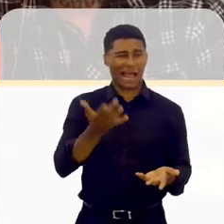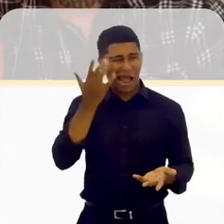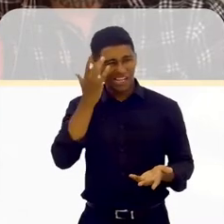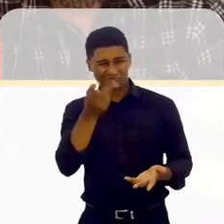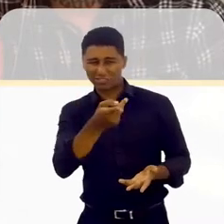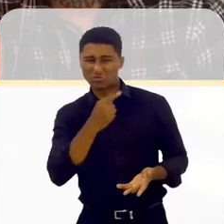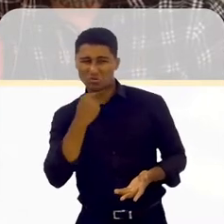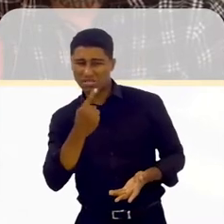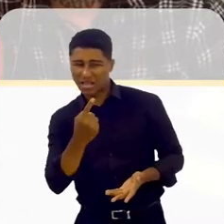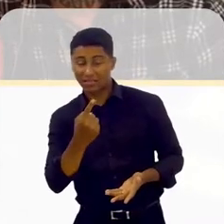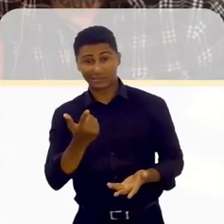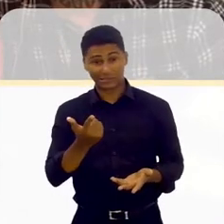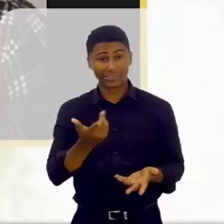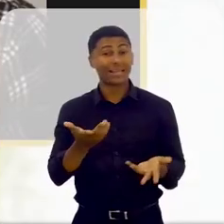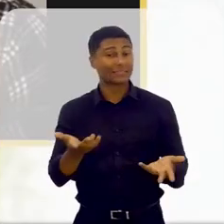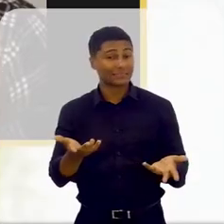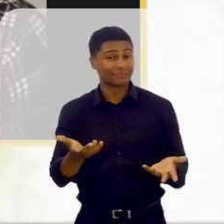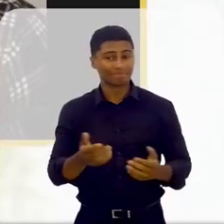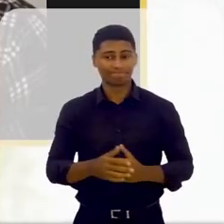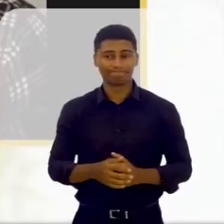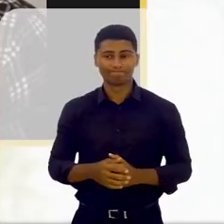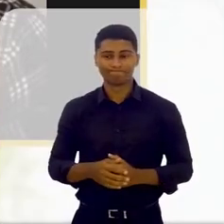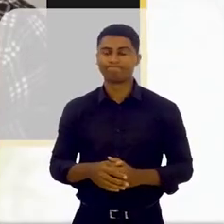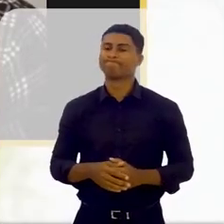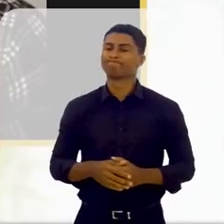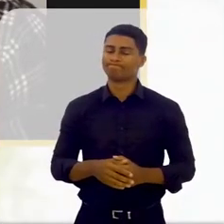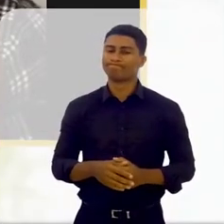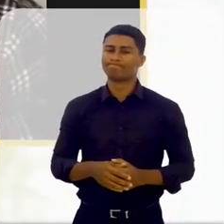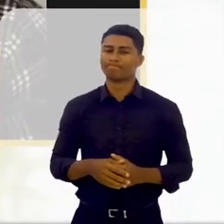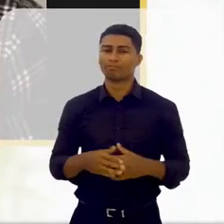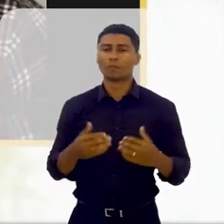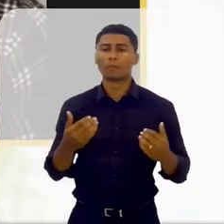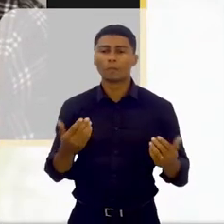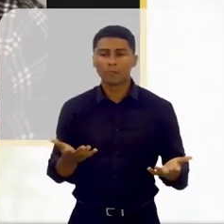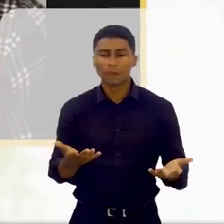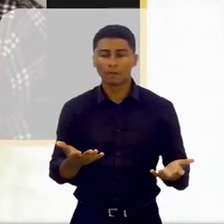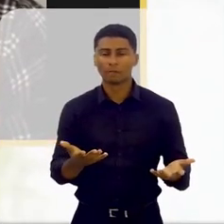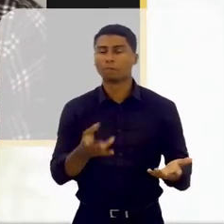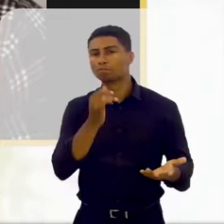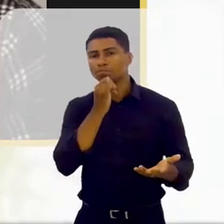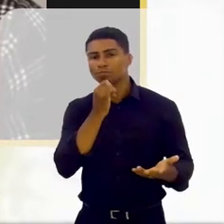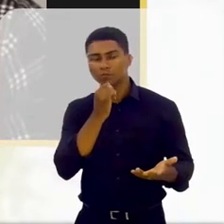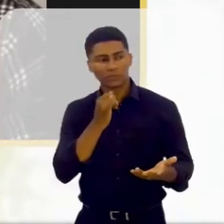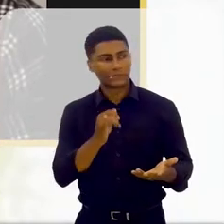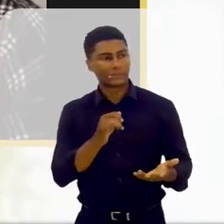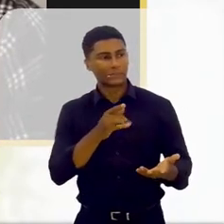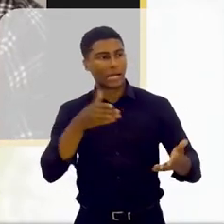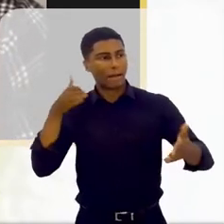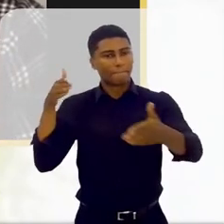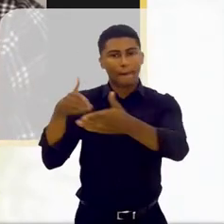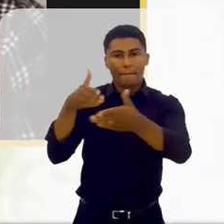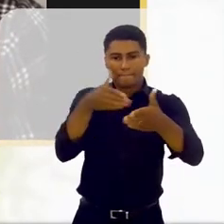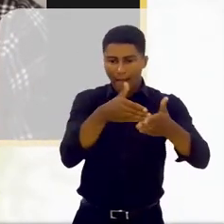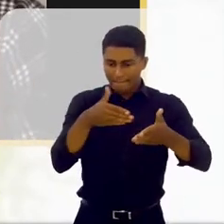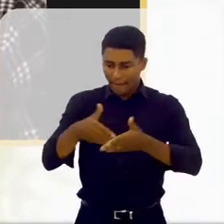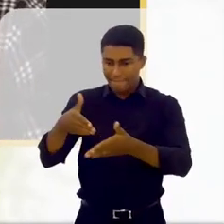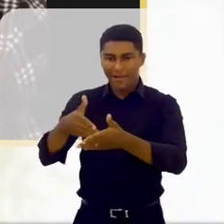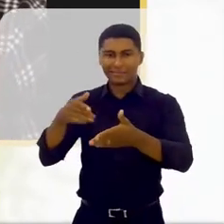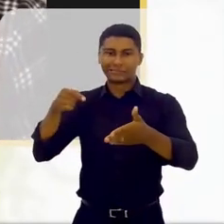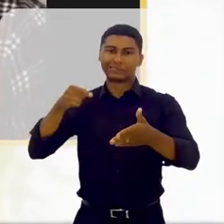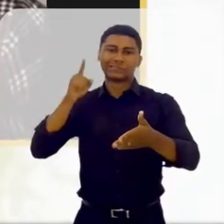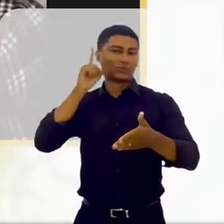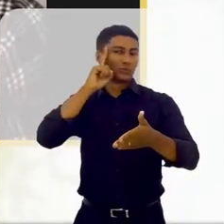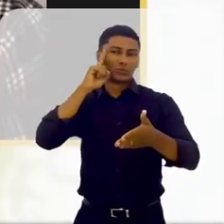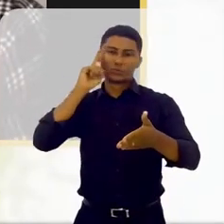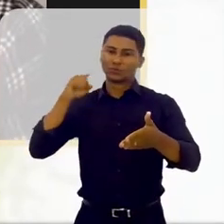com música? Olha, para ser sincero, né, a questão do não, a gente vai ter todo dia. Todo